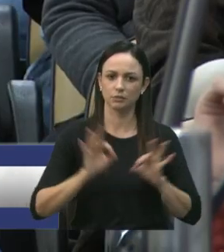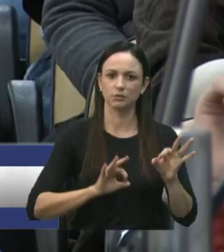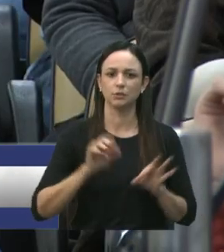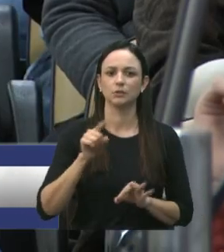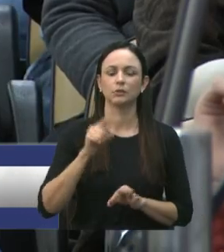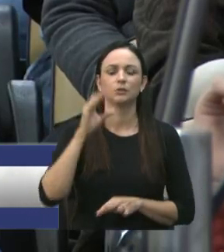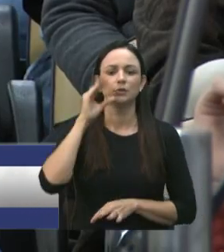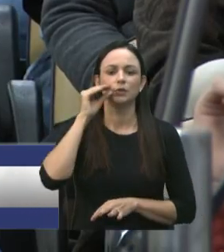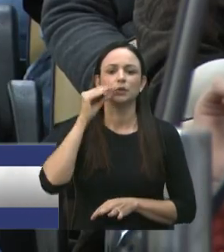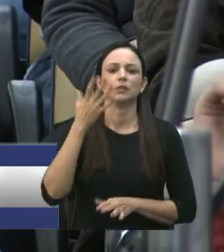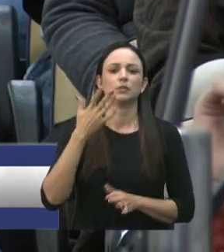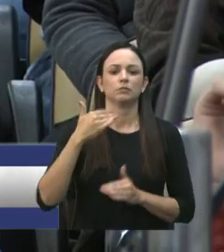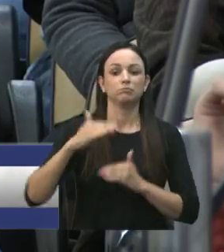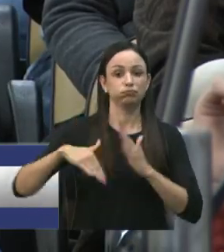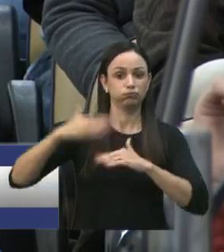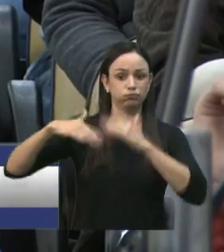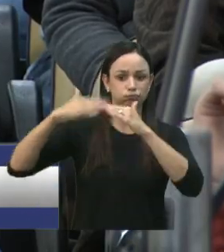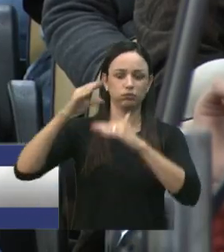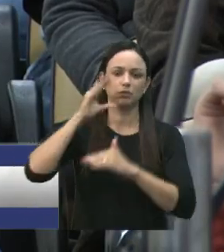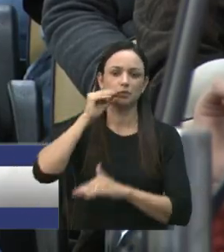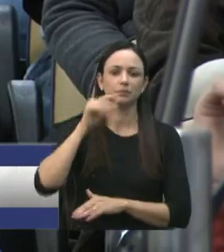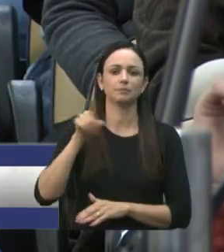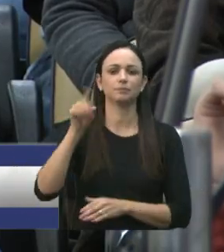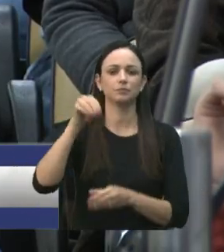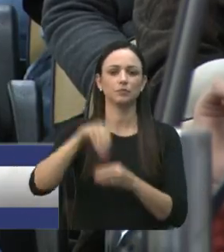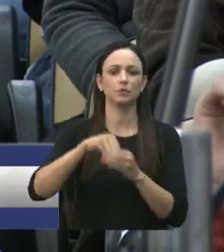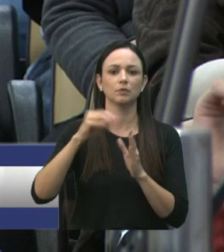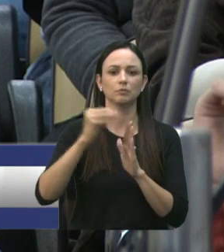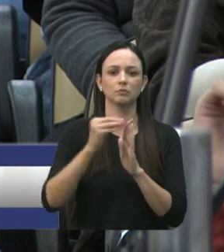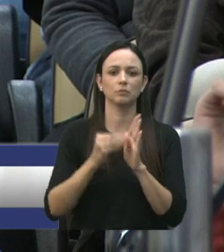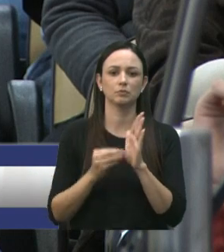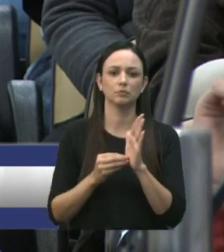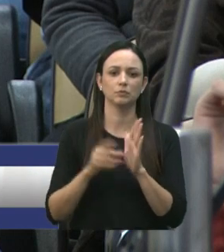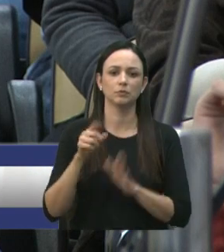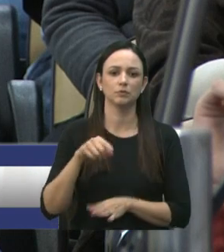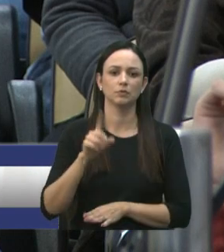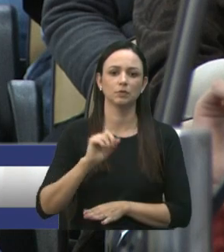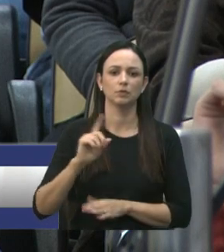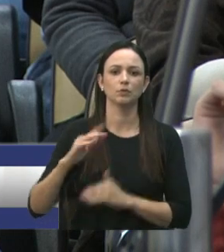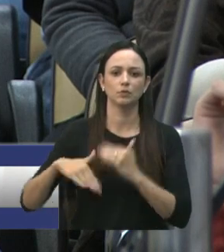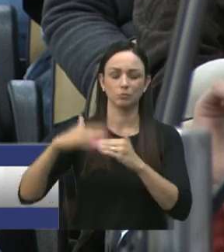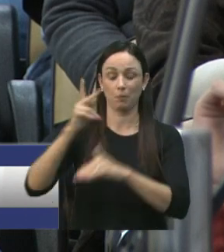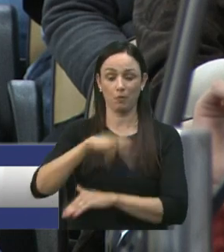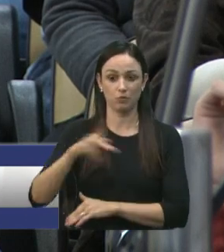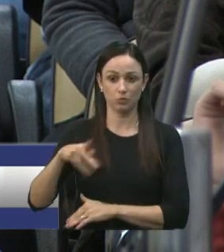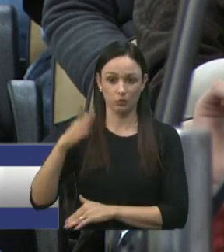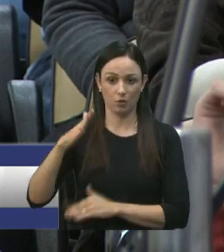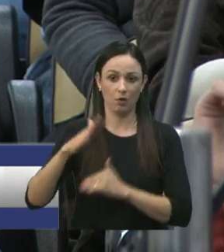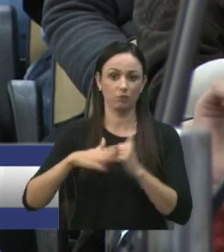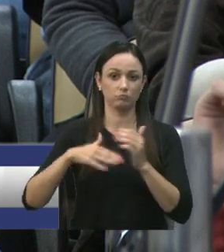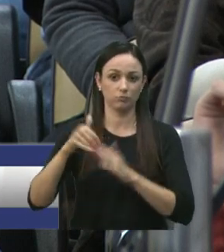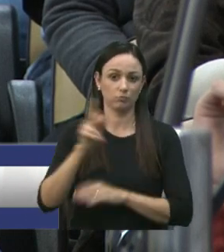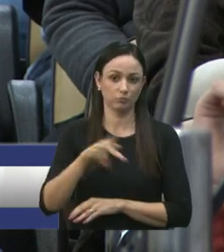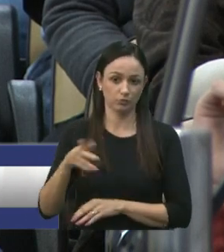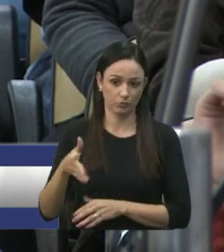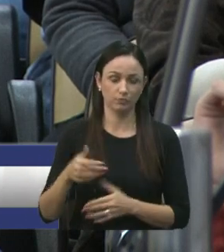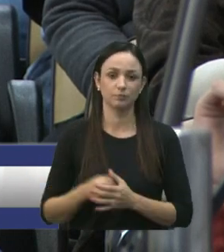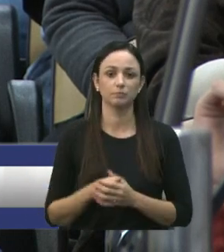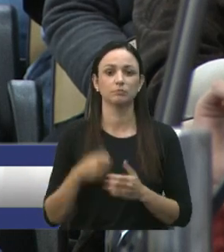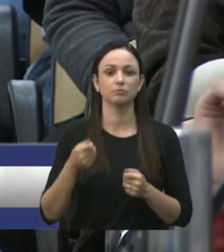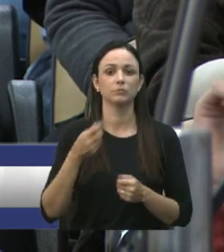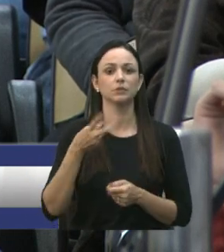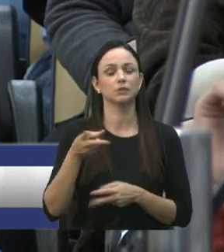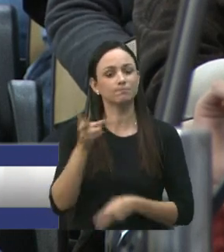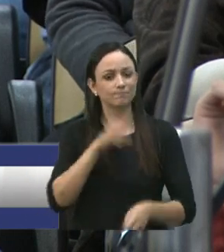já pontuei e gostaria que constasse na minuta, dos servidores não, o plano de carreira dos profissionais do magistério, que precisa ser